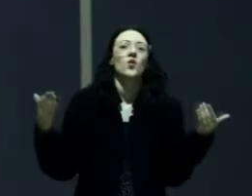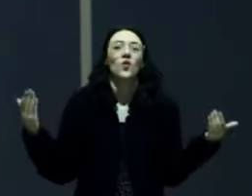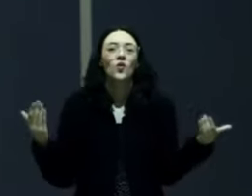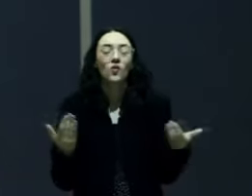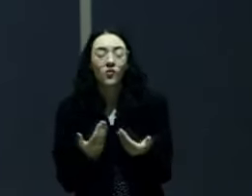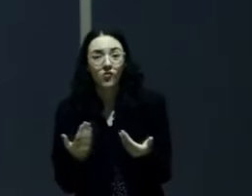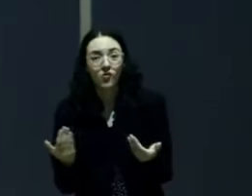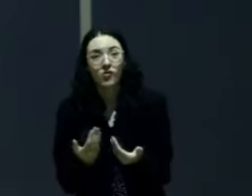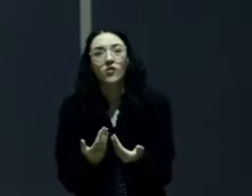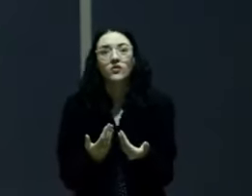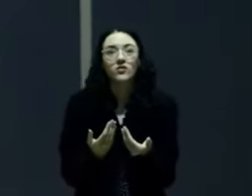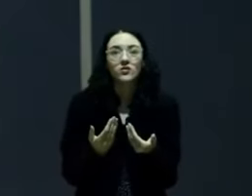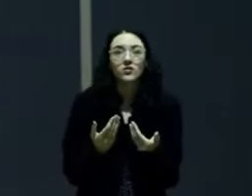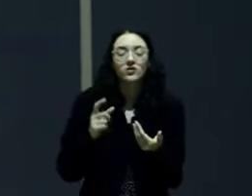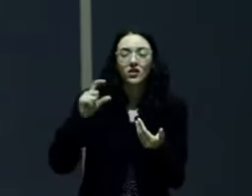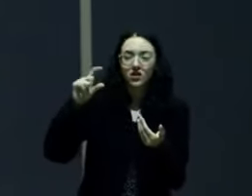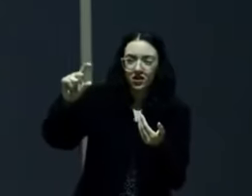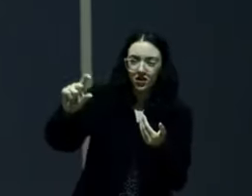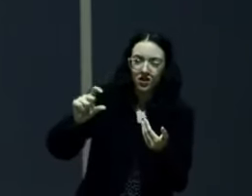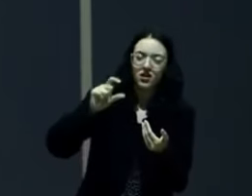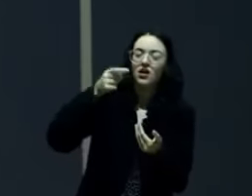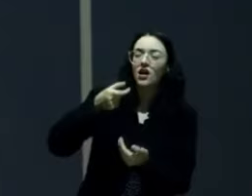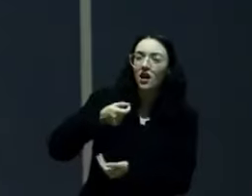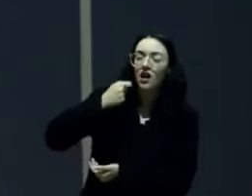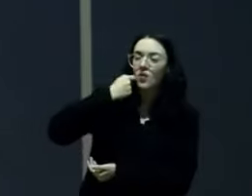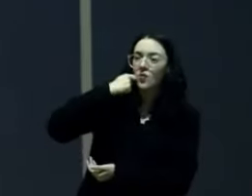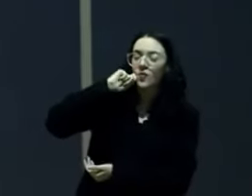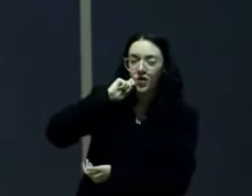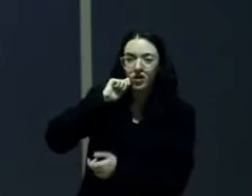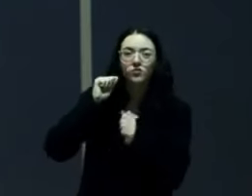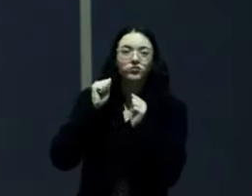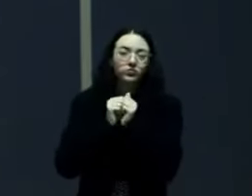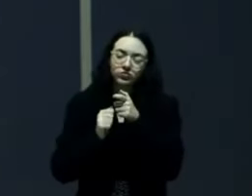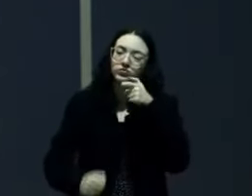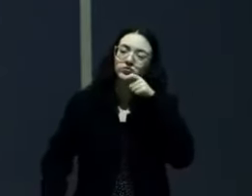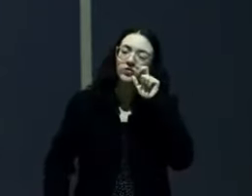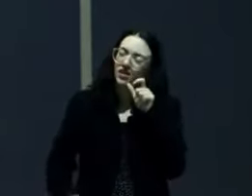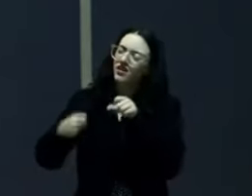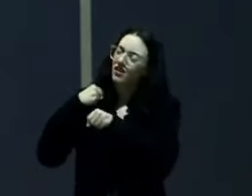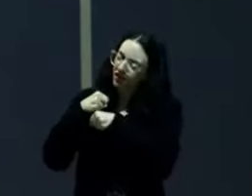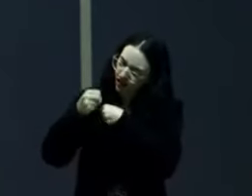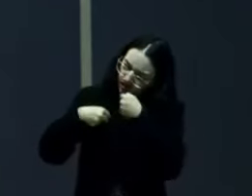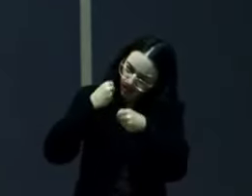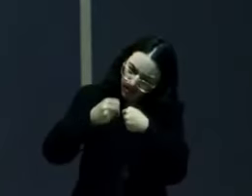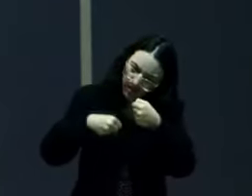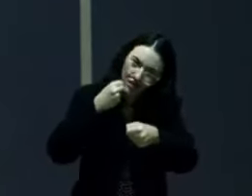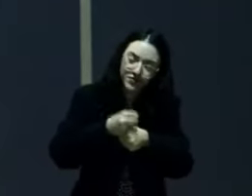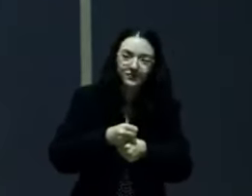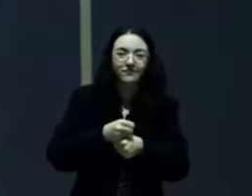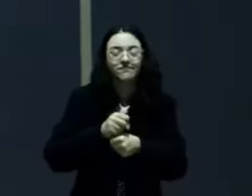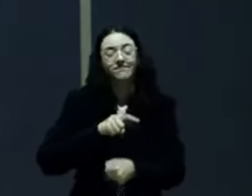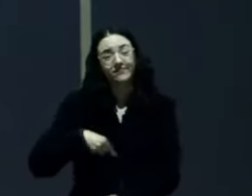um pão que vem ali em cima pequenininho com um cálice já completo. Quantas vezes